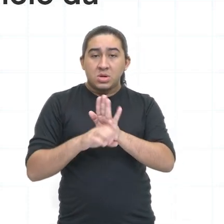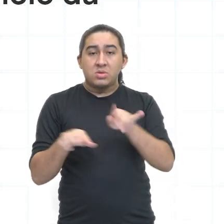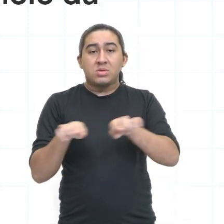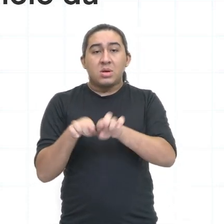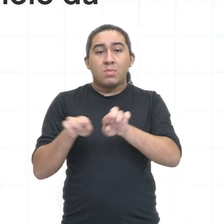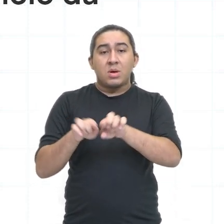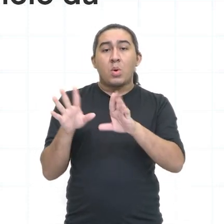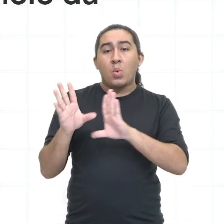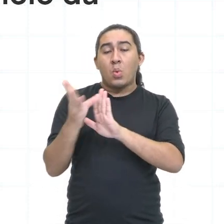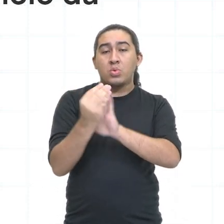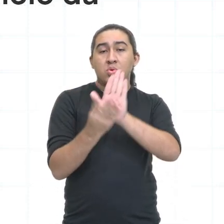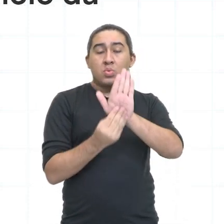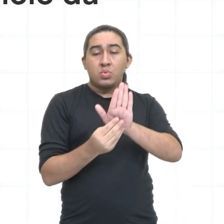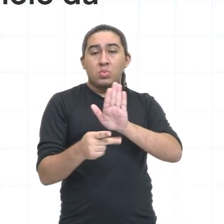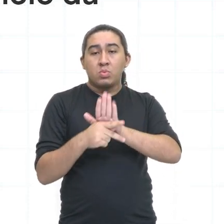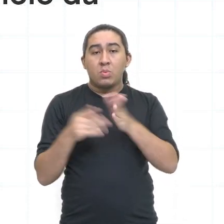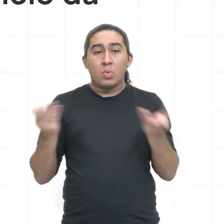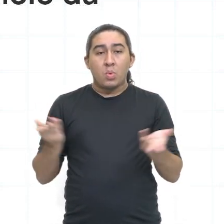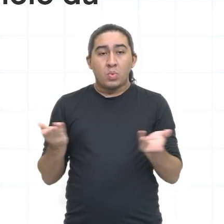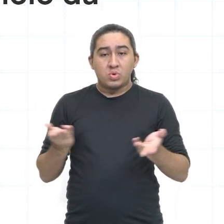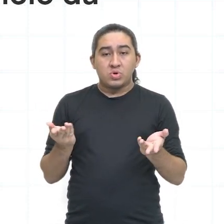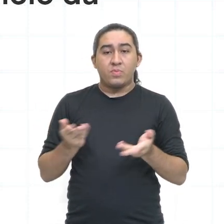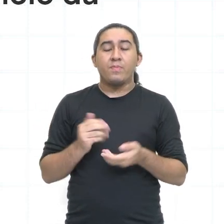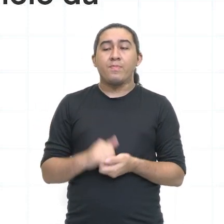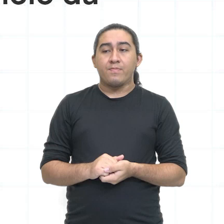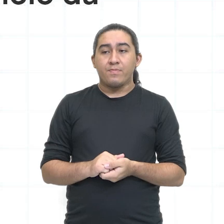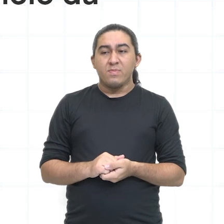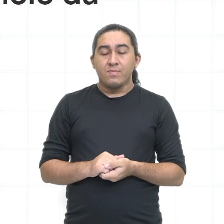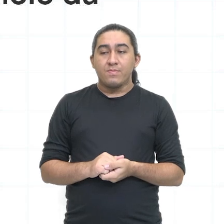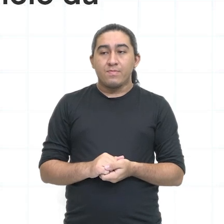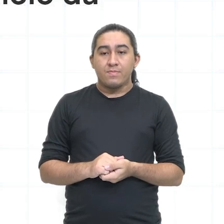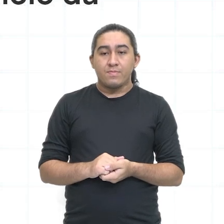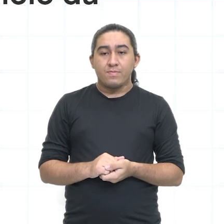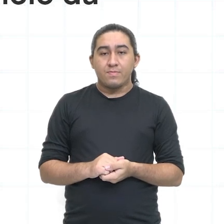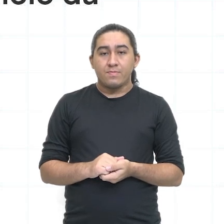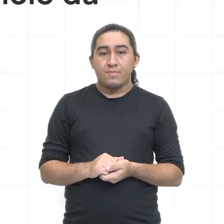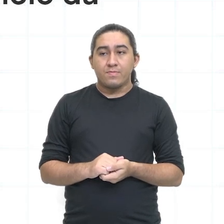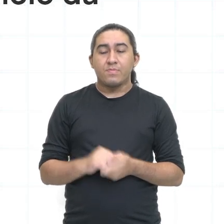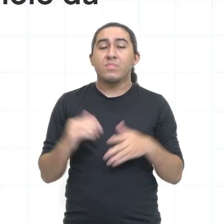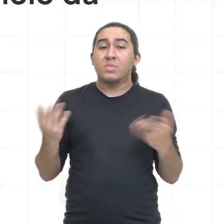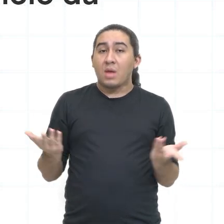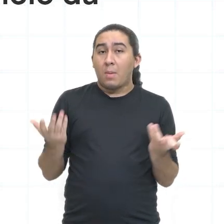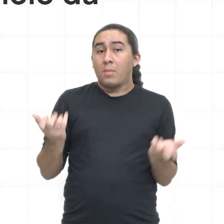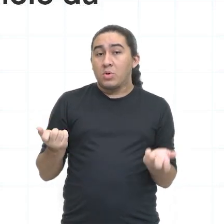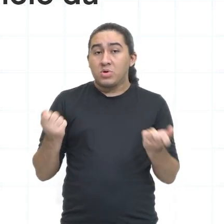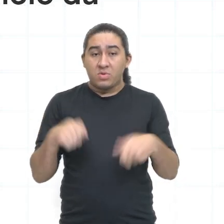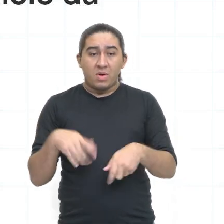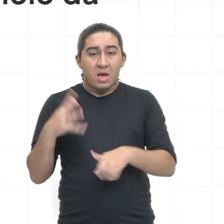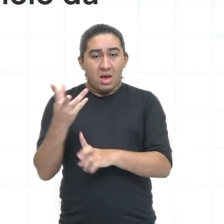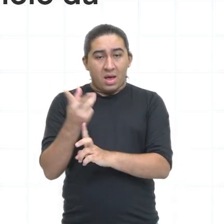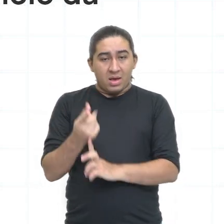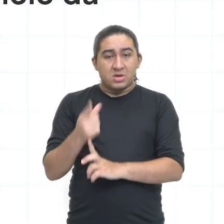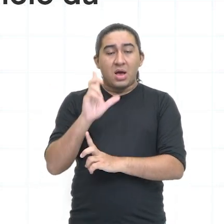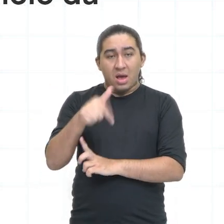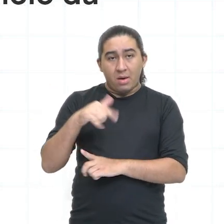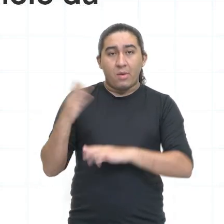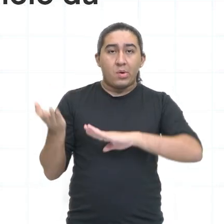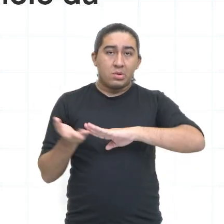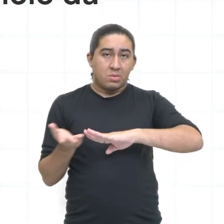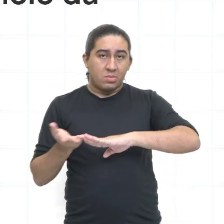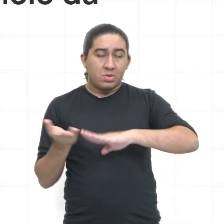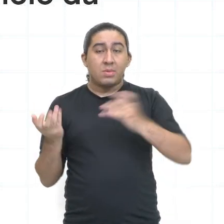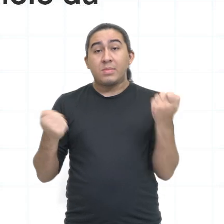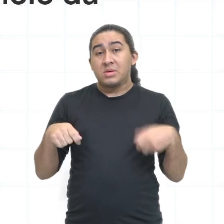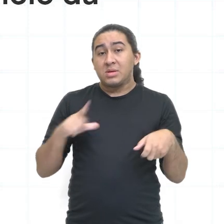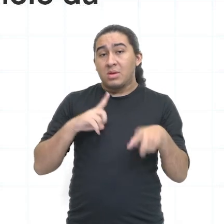conceitos e conteúdos da atualidade. Então, para que a arte seja considerada contemporânea, ela tem